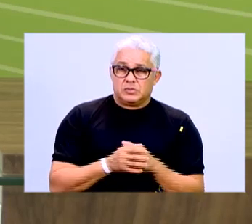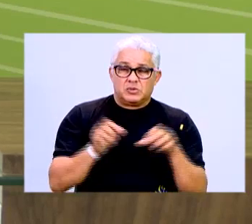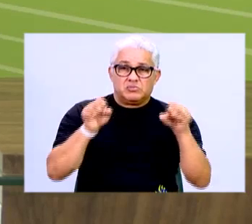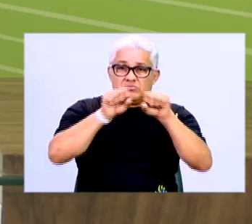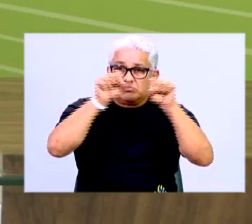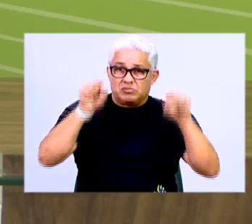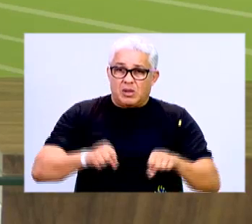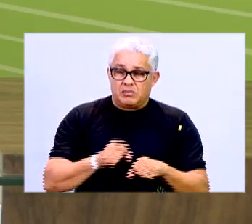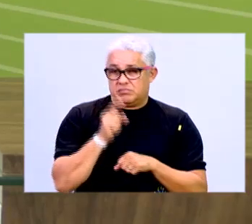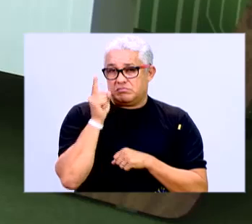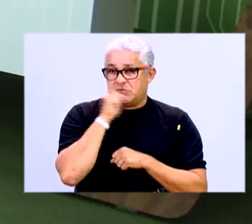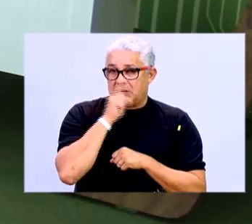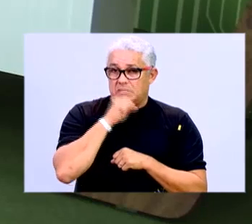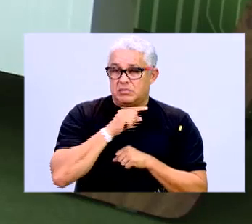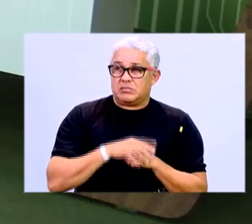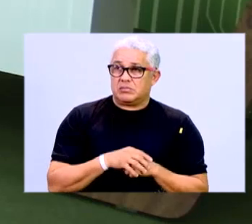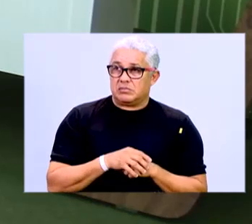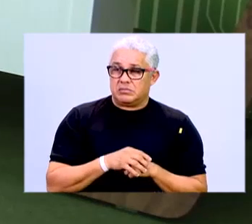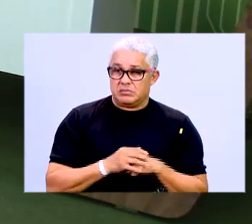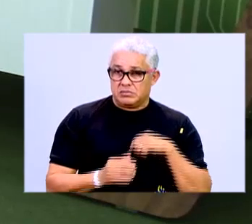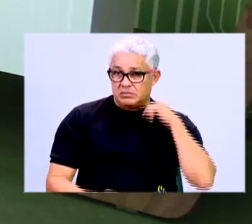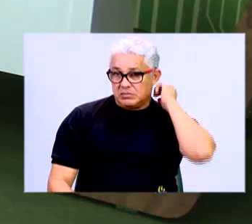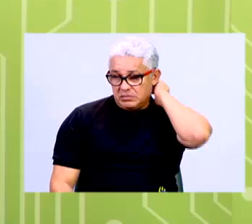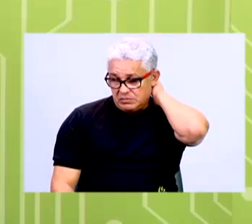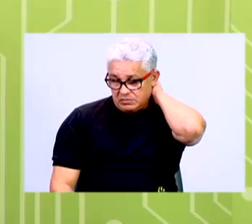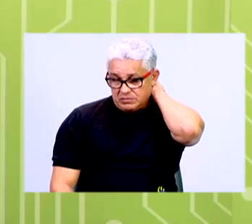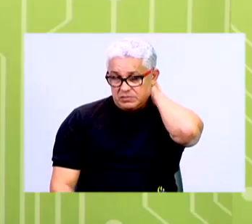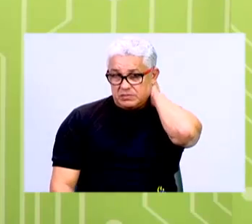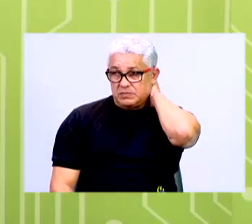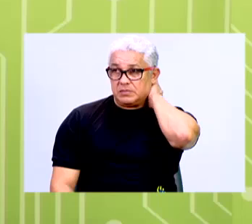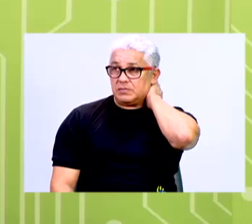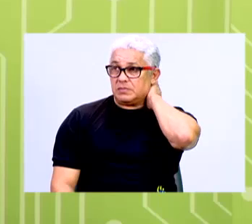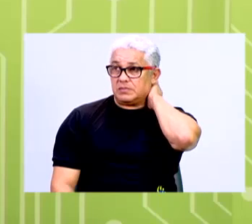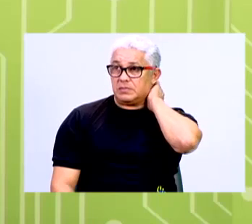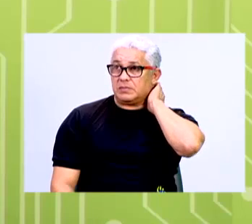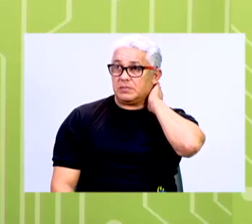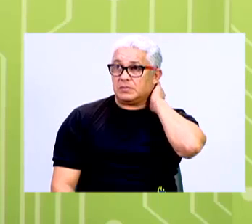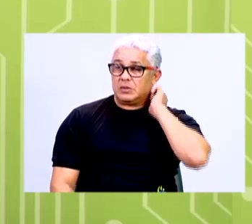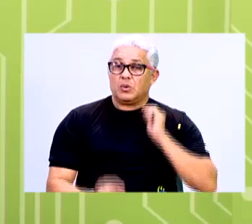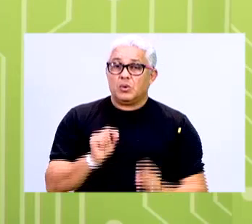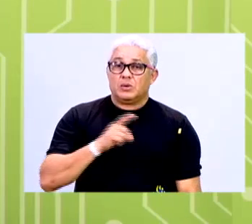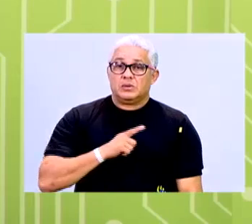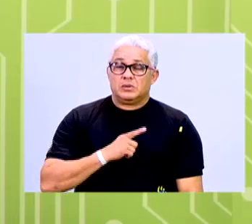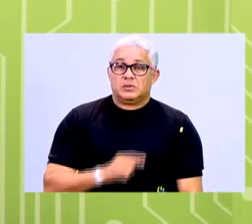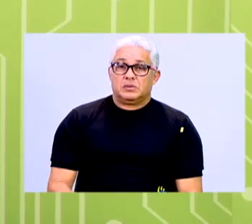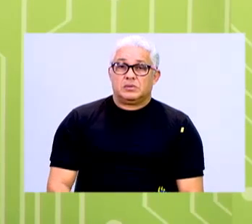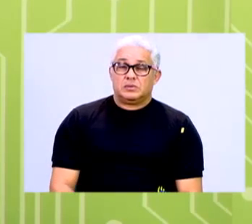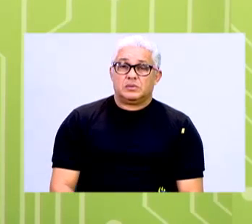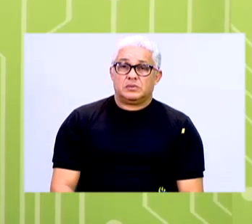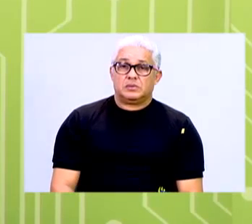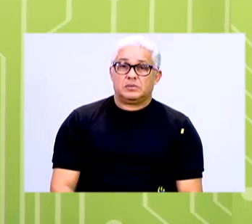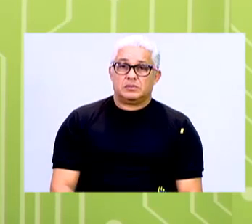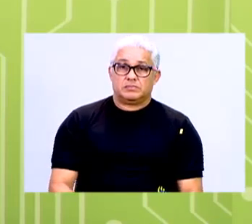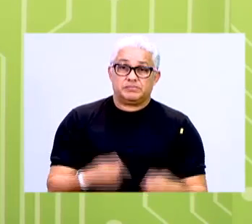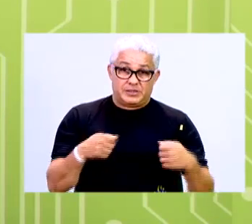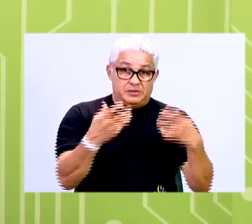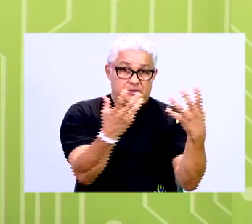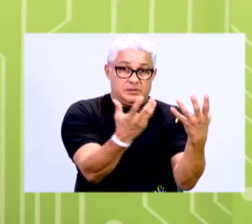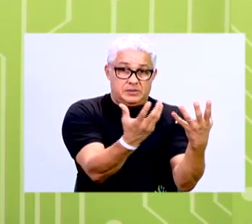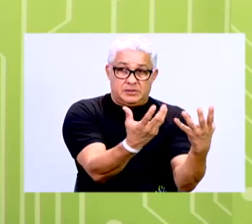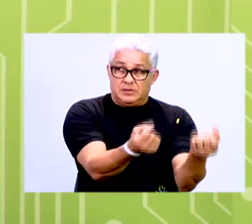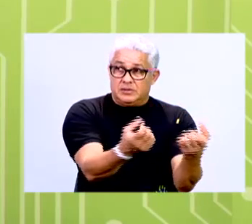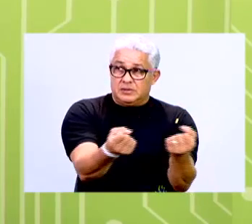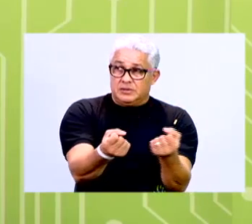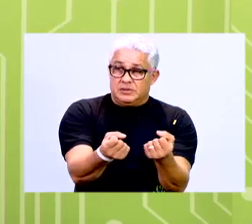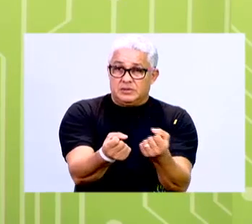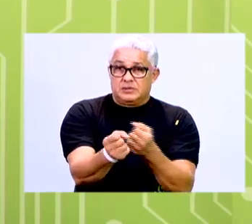sistema frágil, né, professor? Exatamente. Então, o que temos? O requisito, para ele ser aceito, não é só